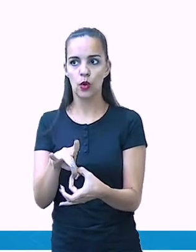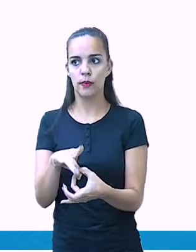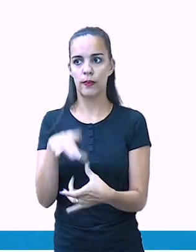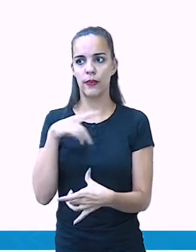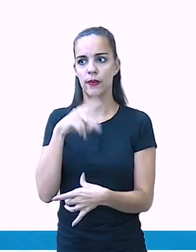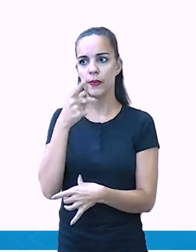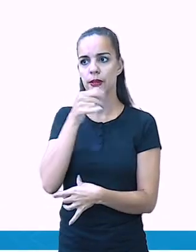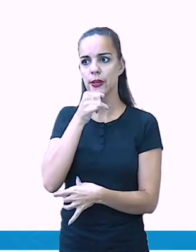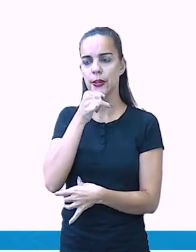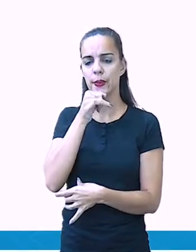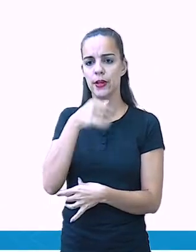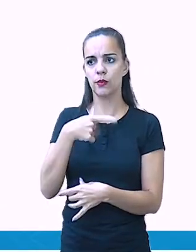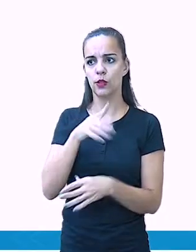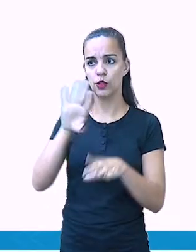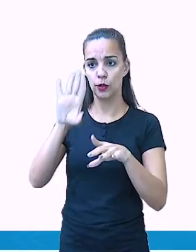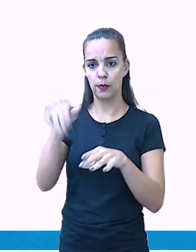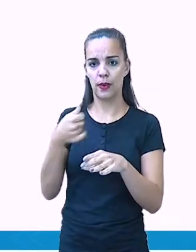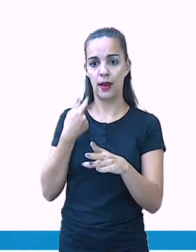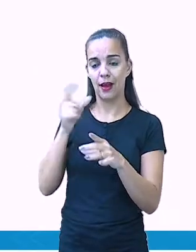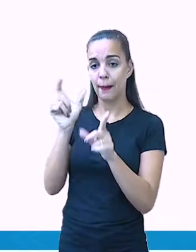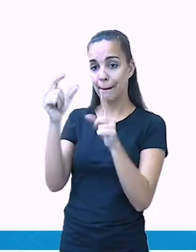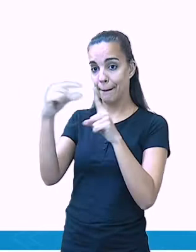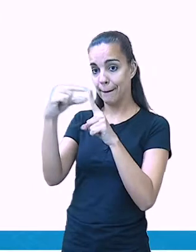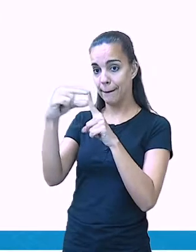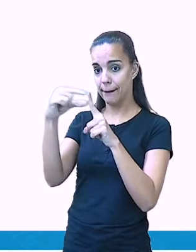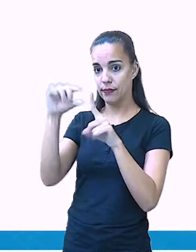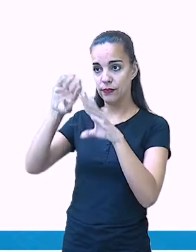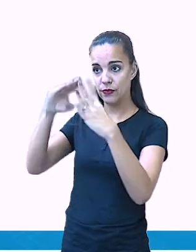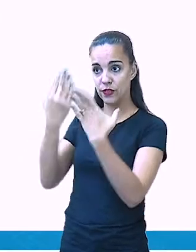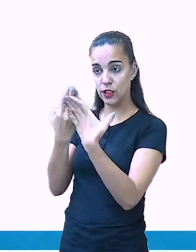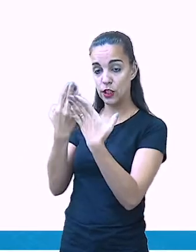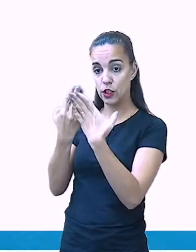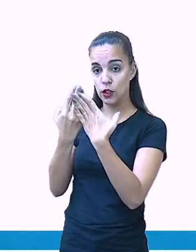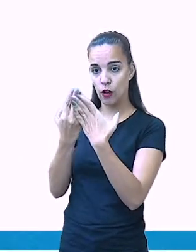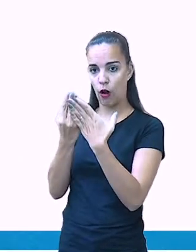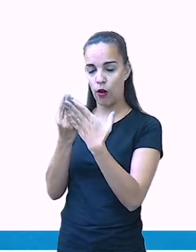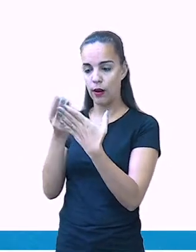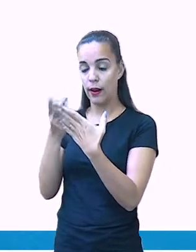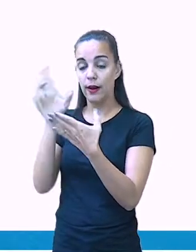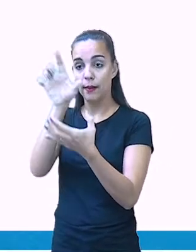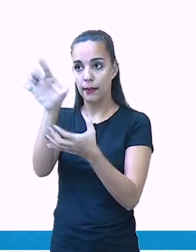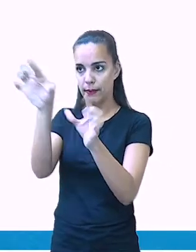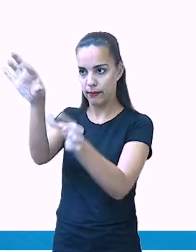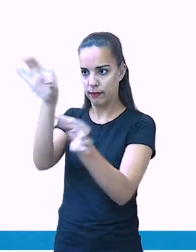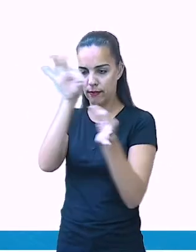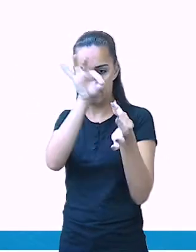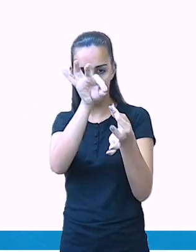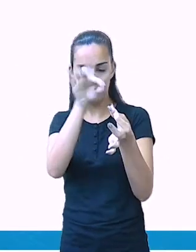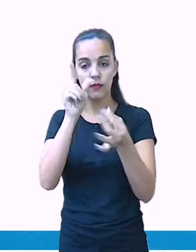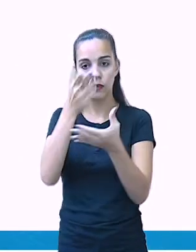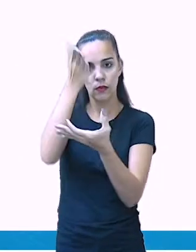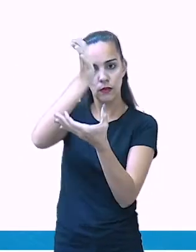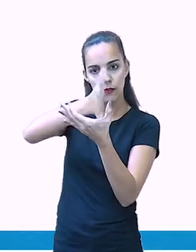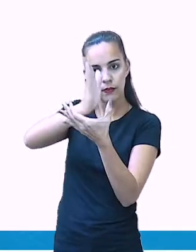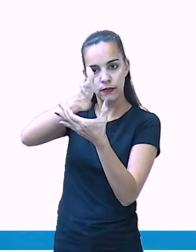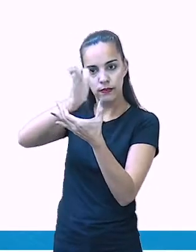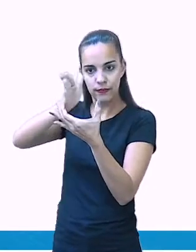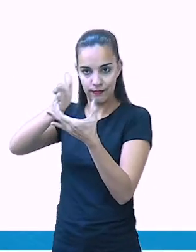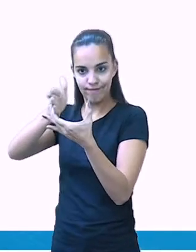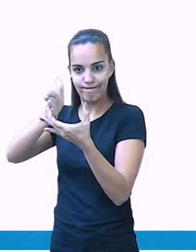só a palavra escola e vou separá-la em sílabas. Então, escola. Então, vamos